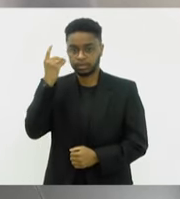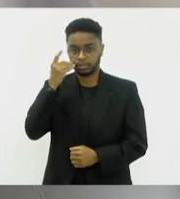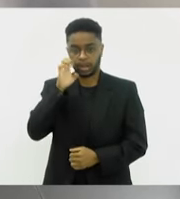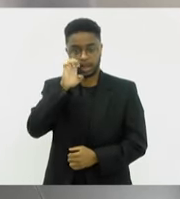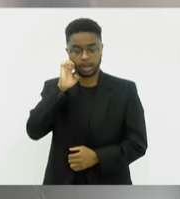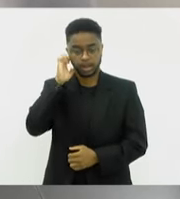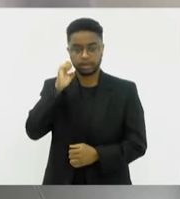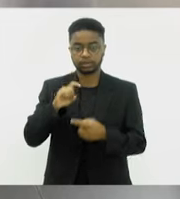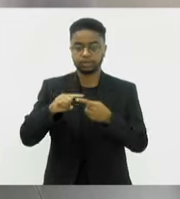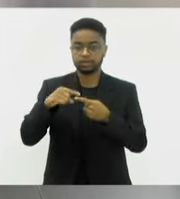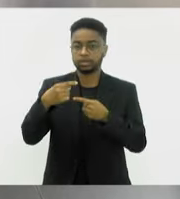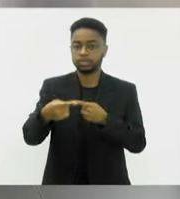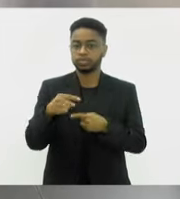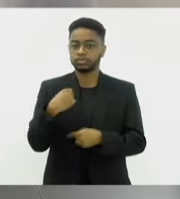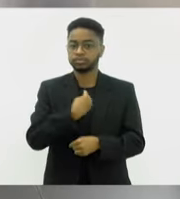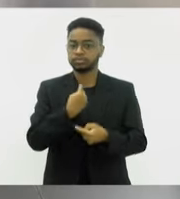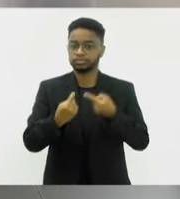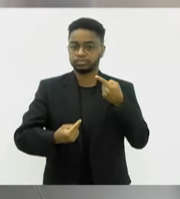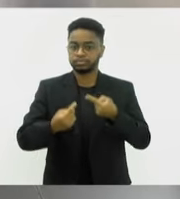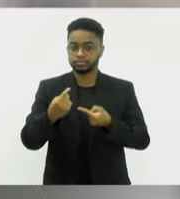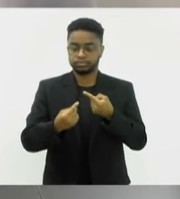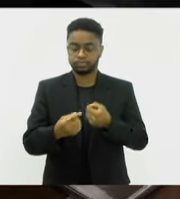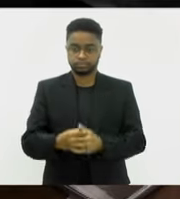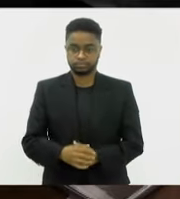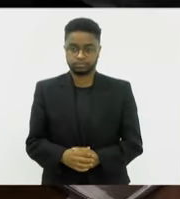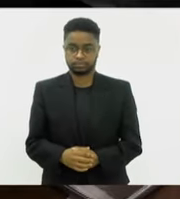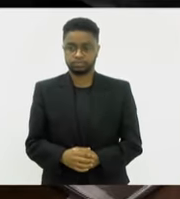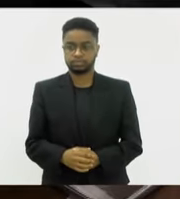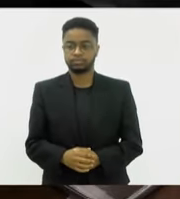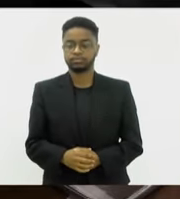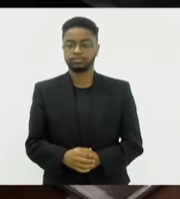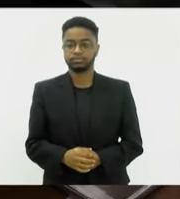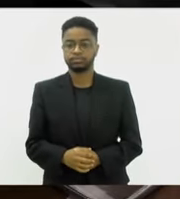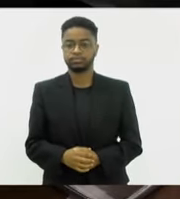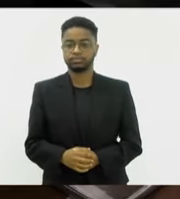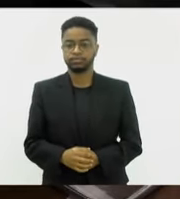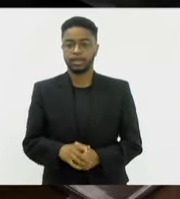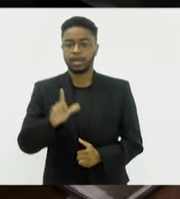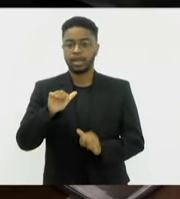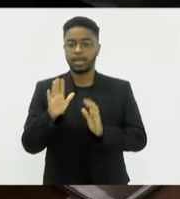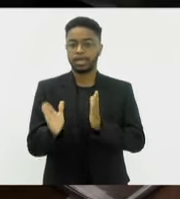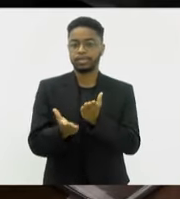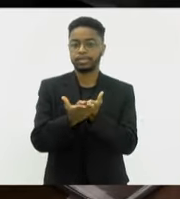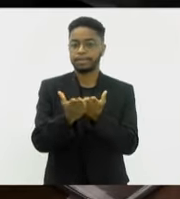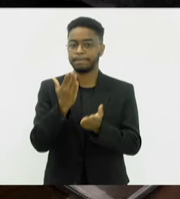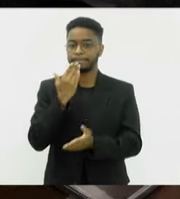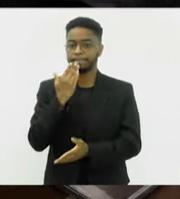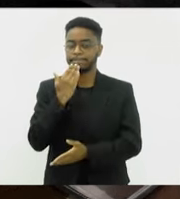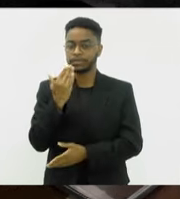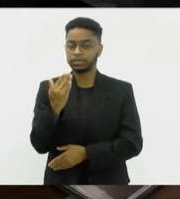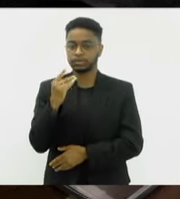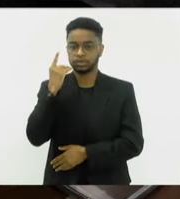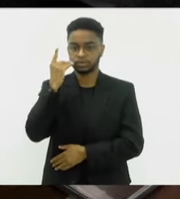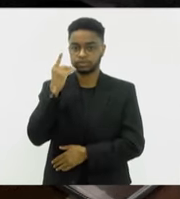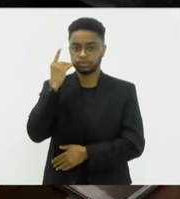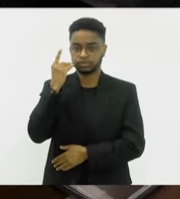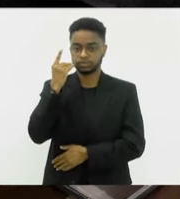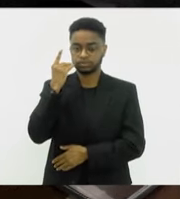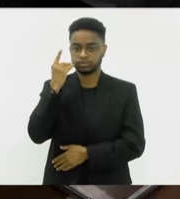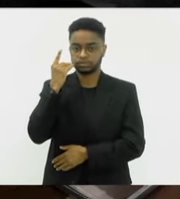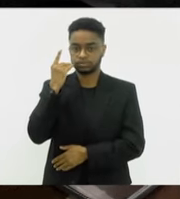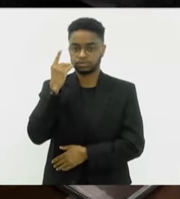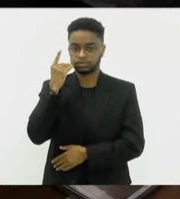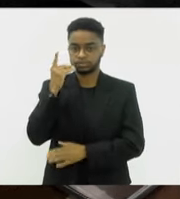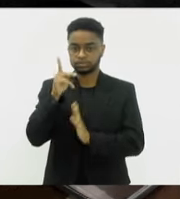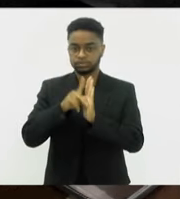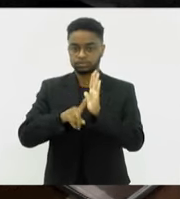e a gente depois poder discutir a matéria. Deputada Élica. A questão é uma anexação que foi solicitada pela deputada a um